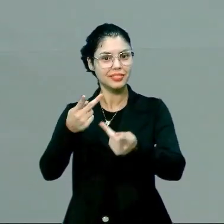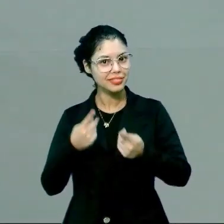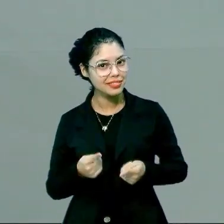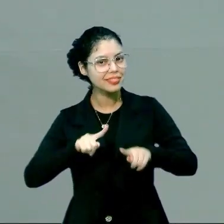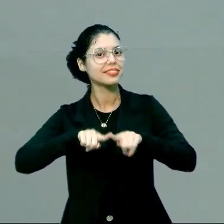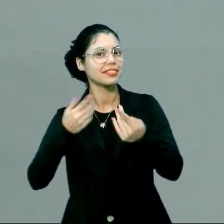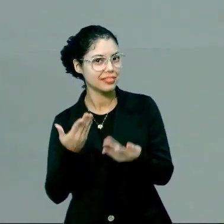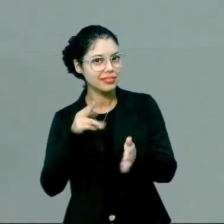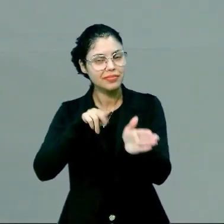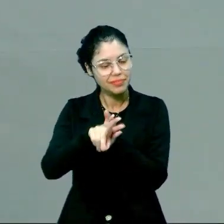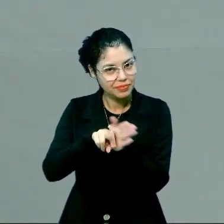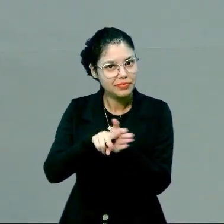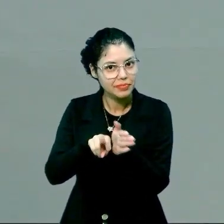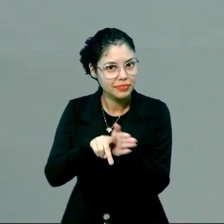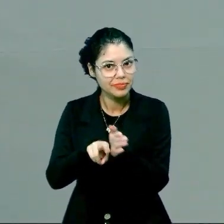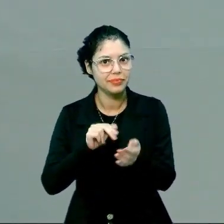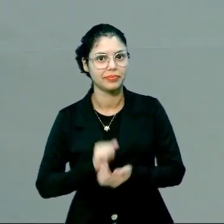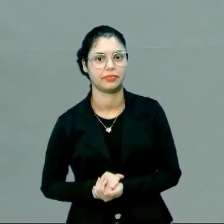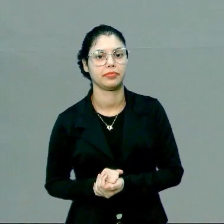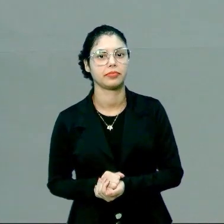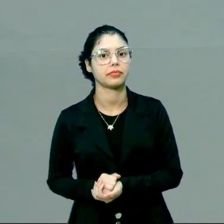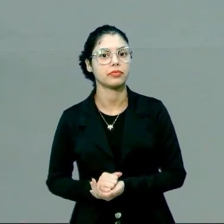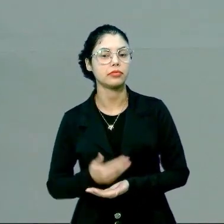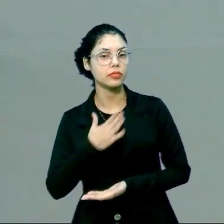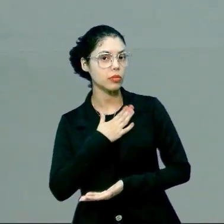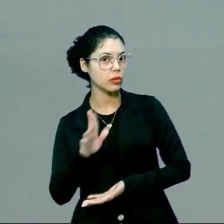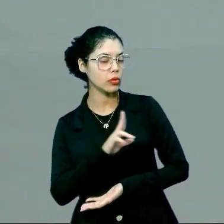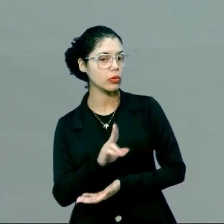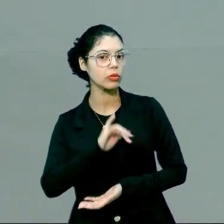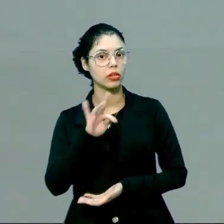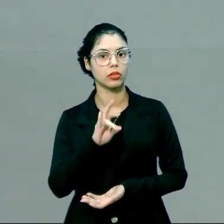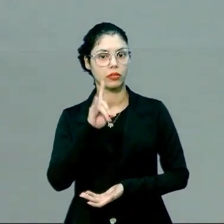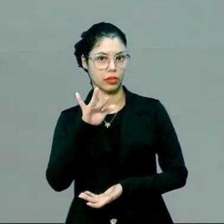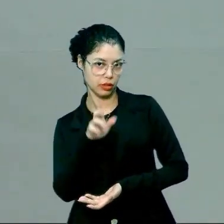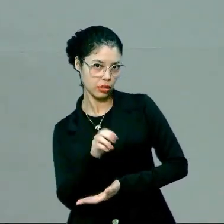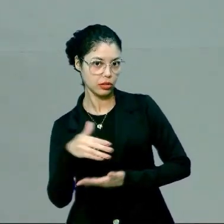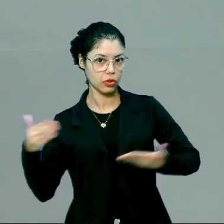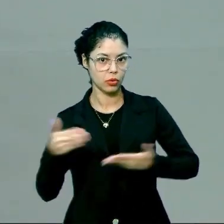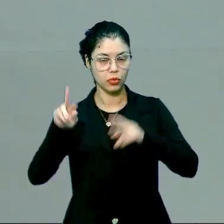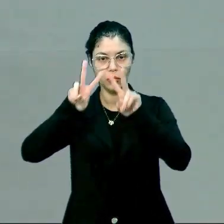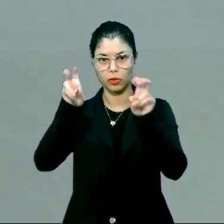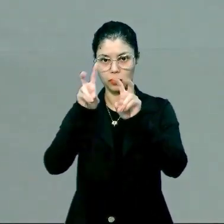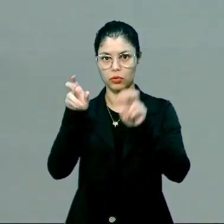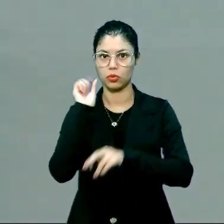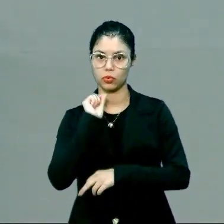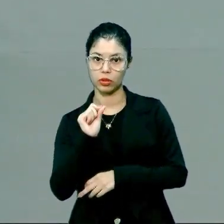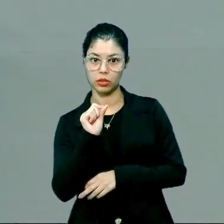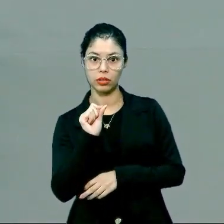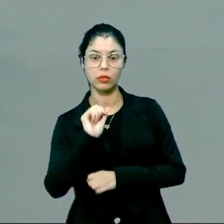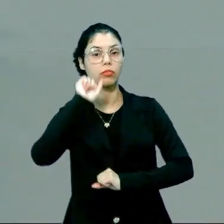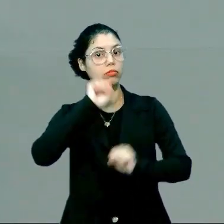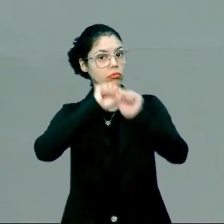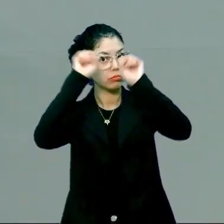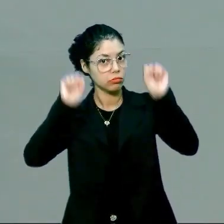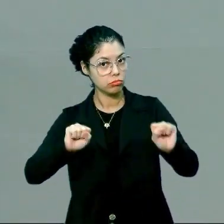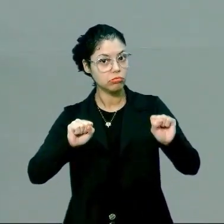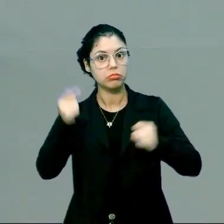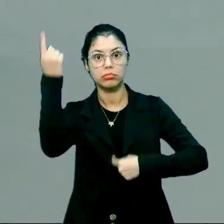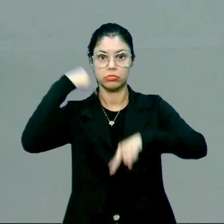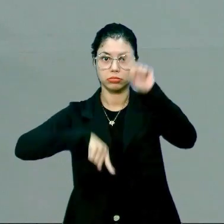Sejam muito bem-vindos para mais uma aula de biologia. Meu nome é Joverlaine e o assunto de hoje vai ser sobre